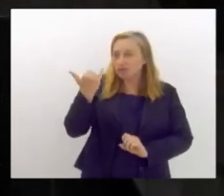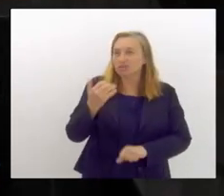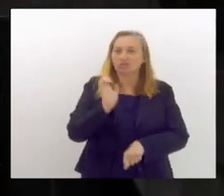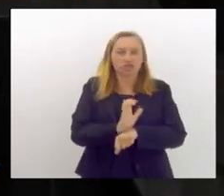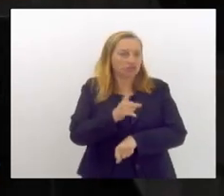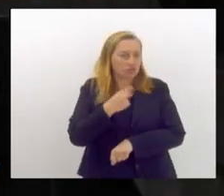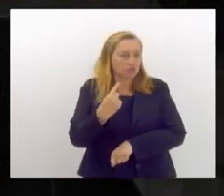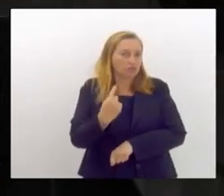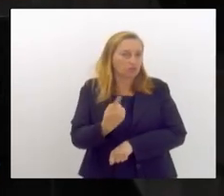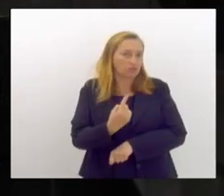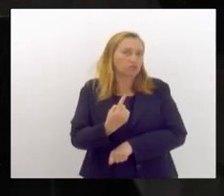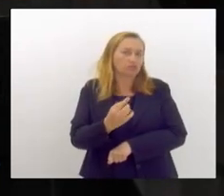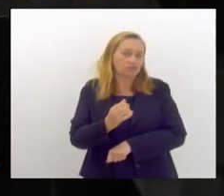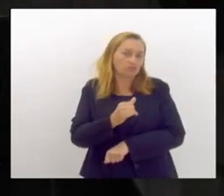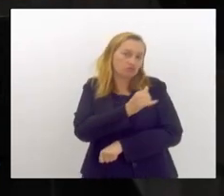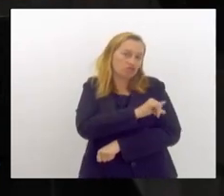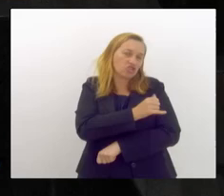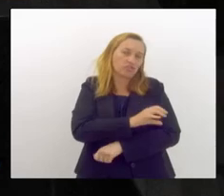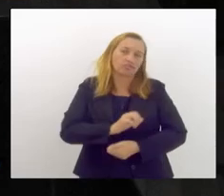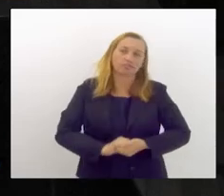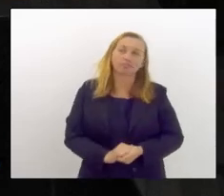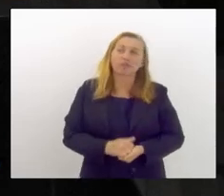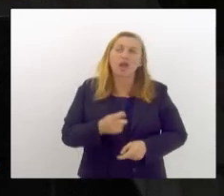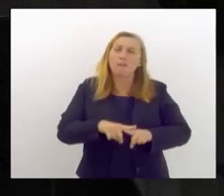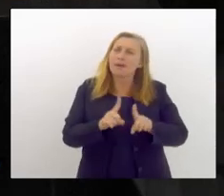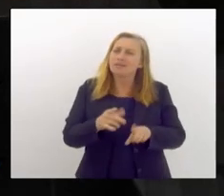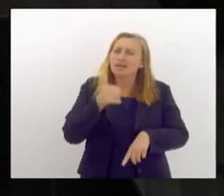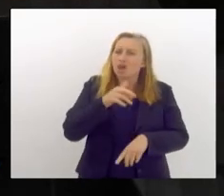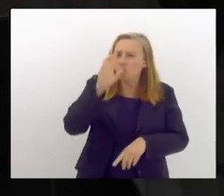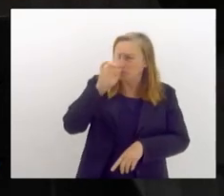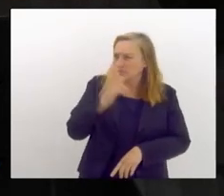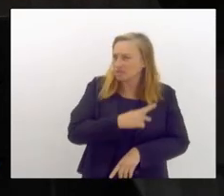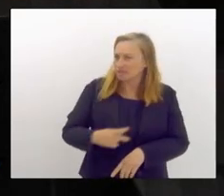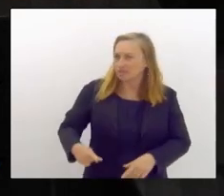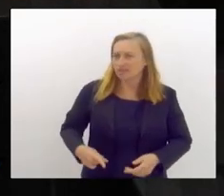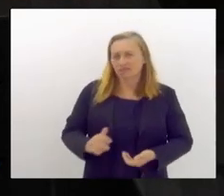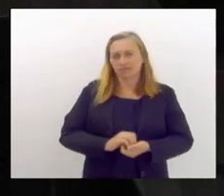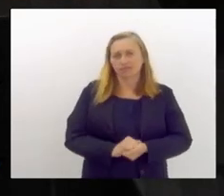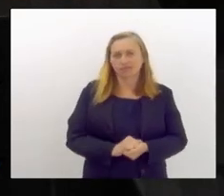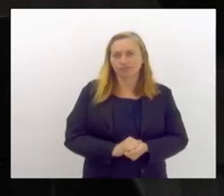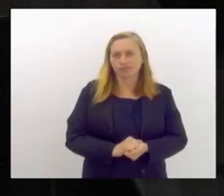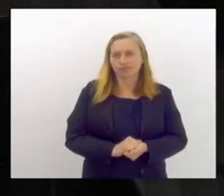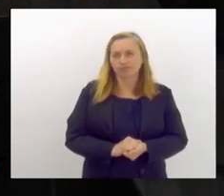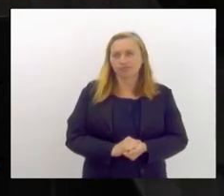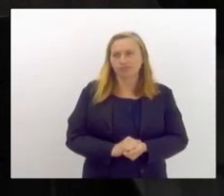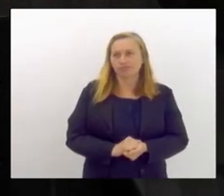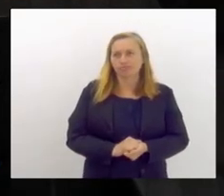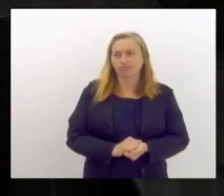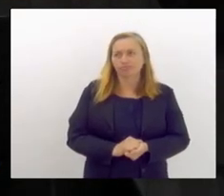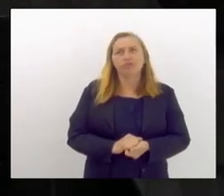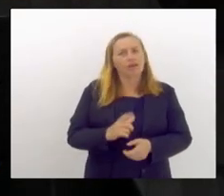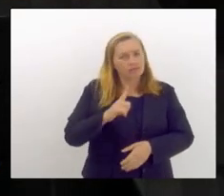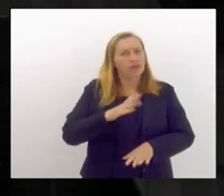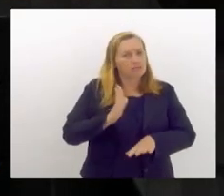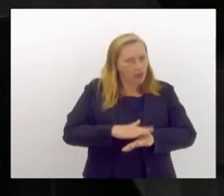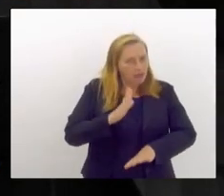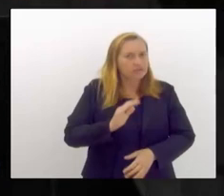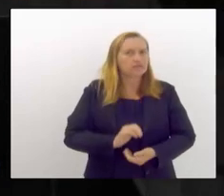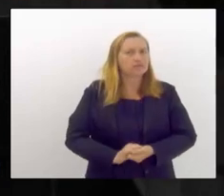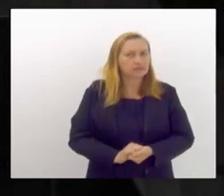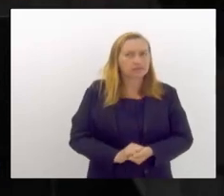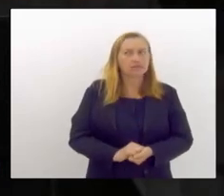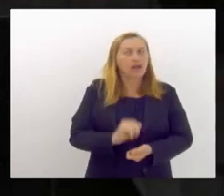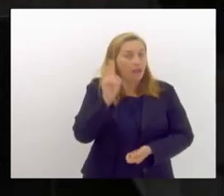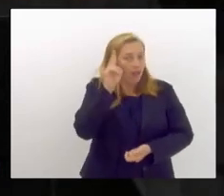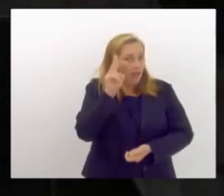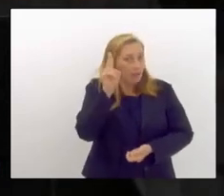Rio de Janeiro. Mas, senhora presidente, não fica aí. A senhora há de